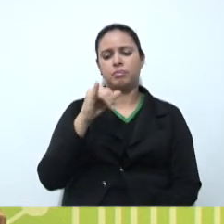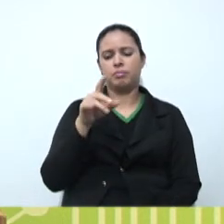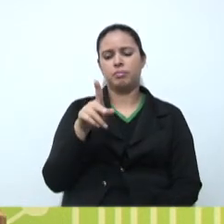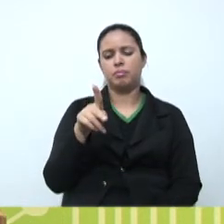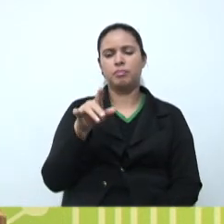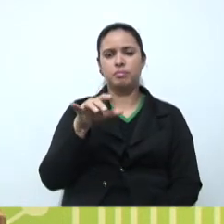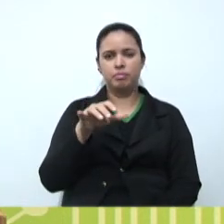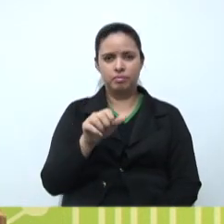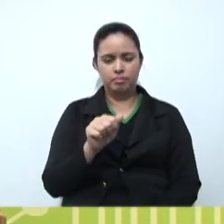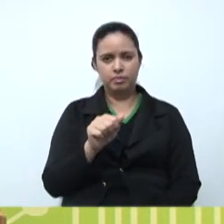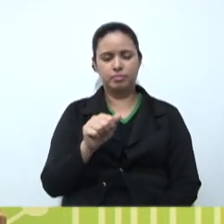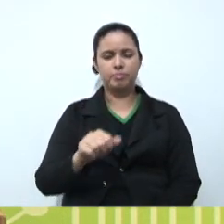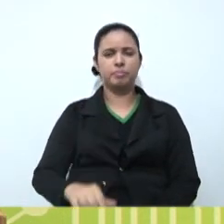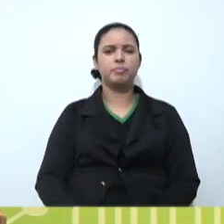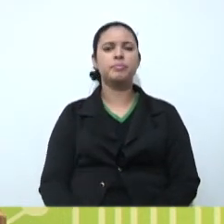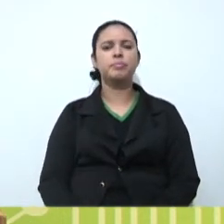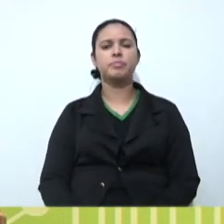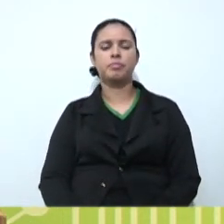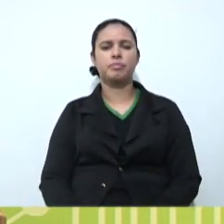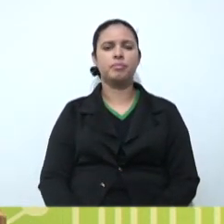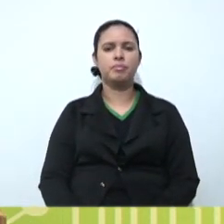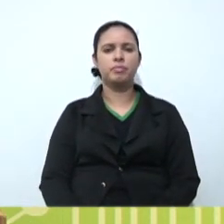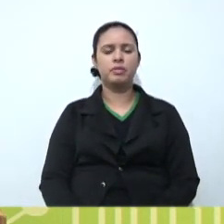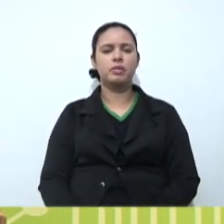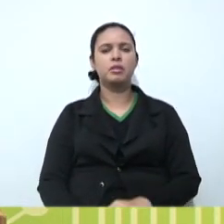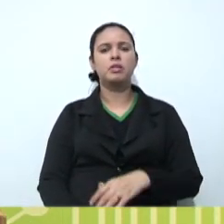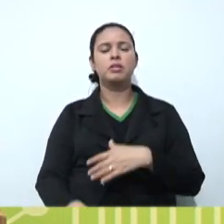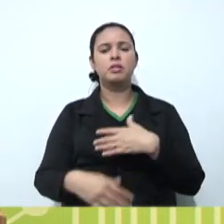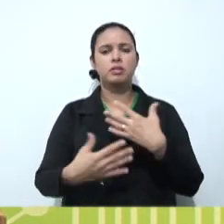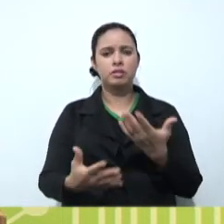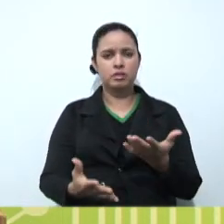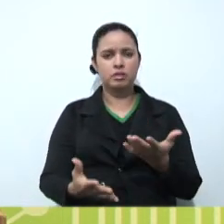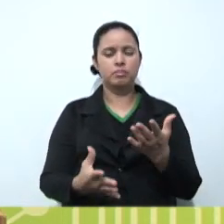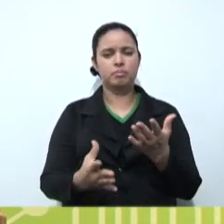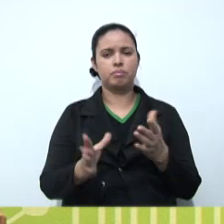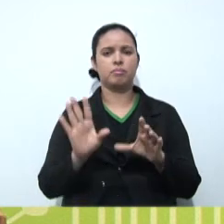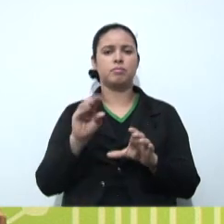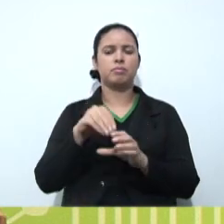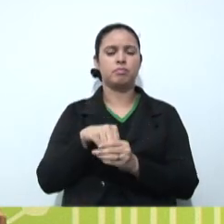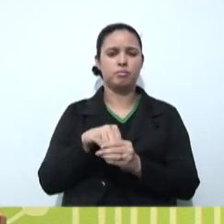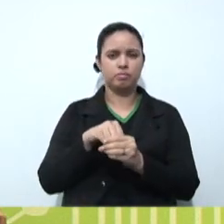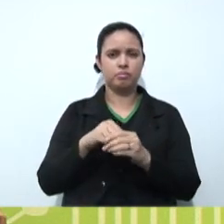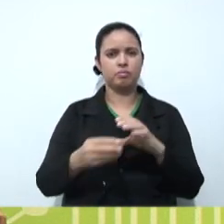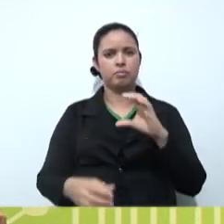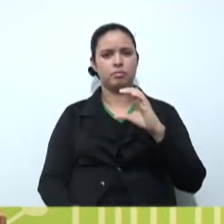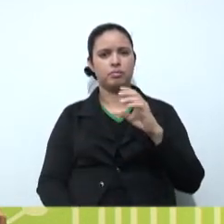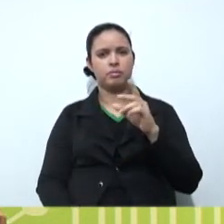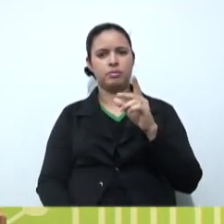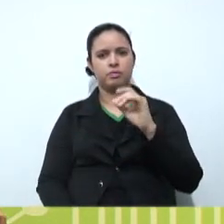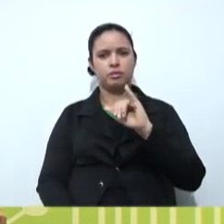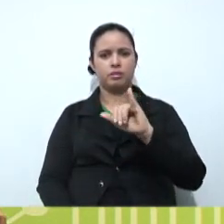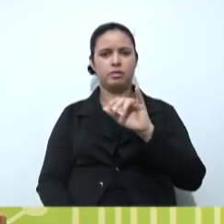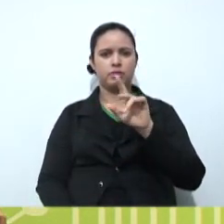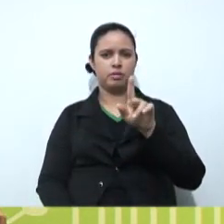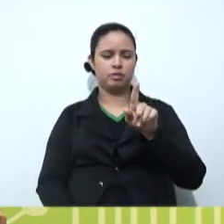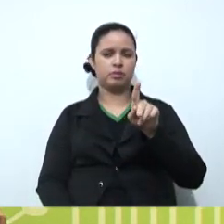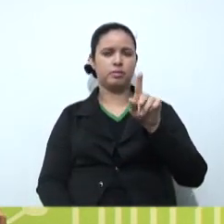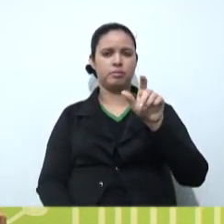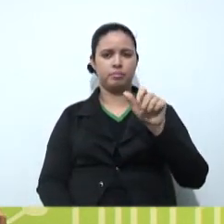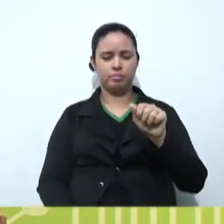CIPA, vamos falar dela aqui, dentro dessa nossa teleaula, ela é composta por pessoas internas,